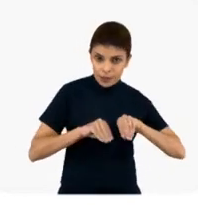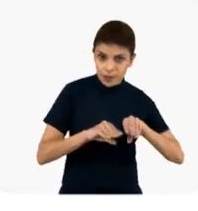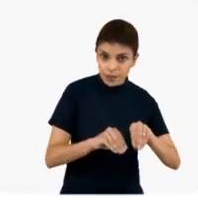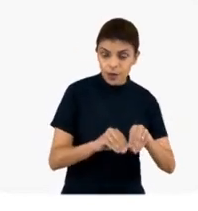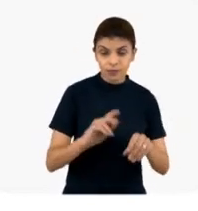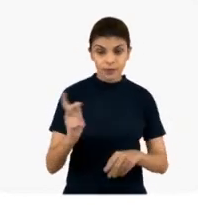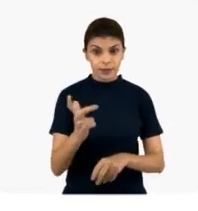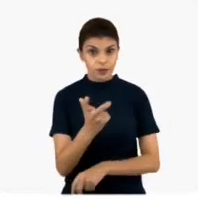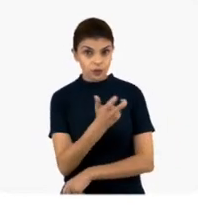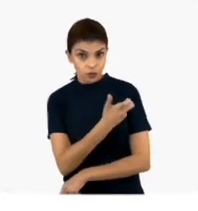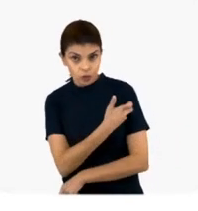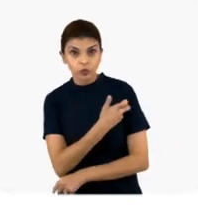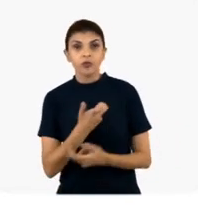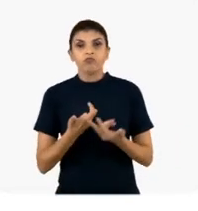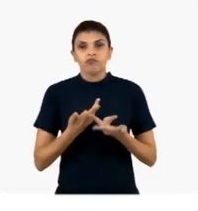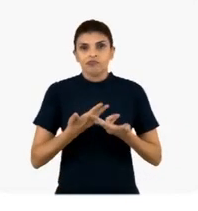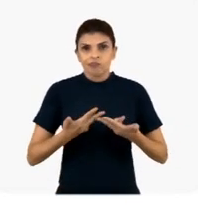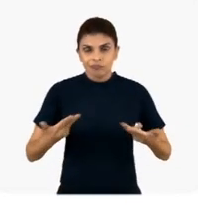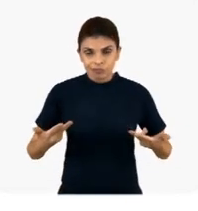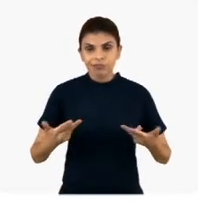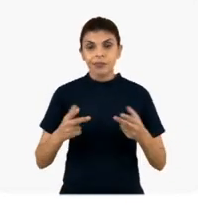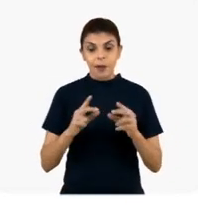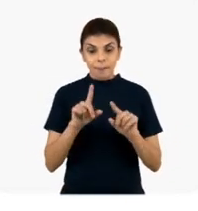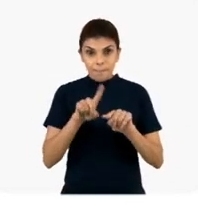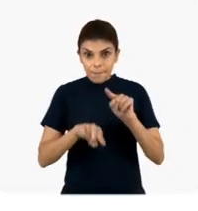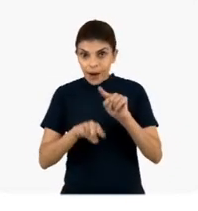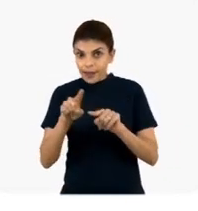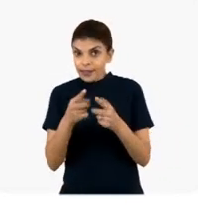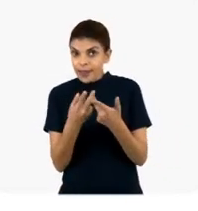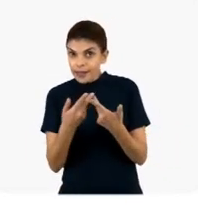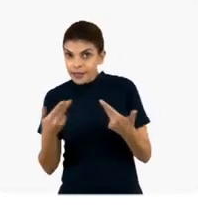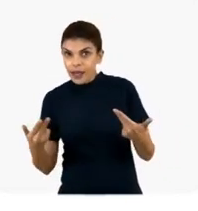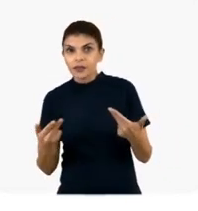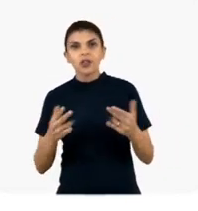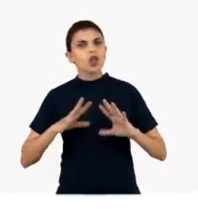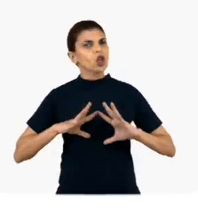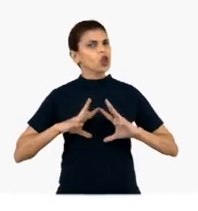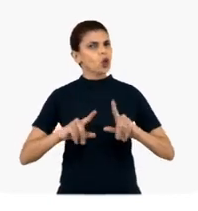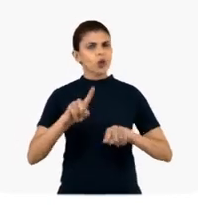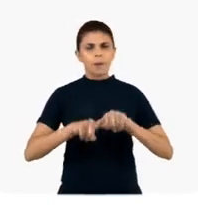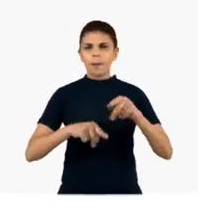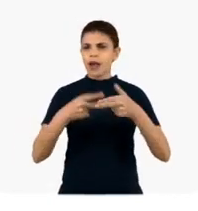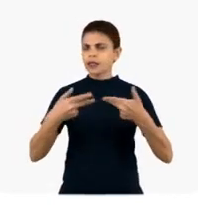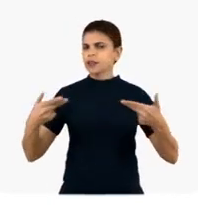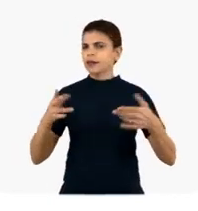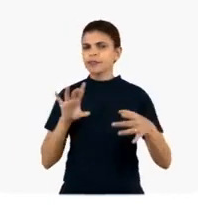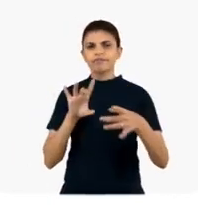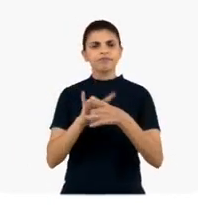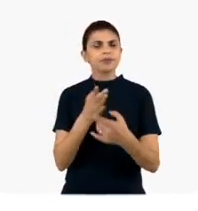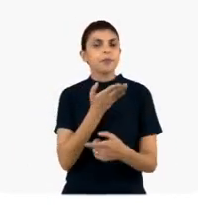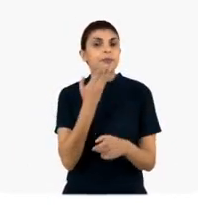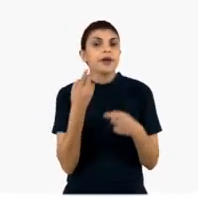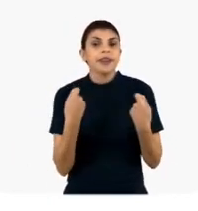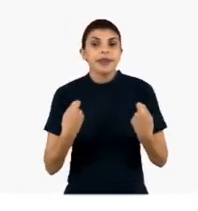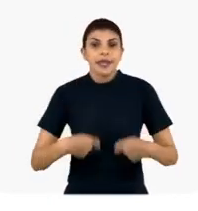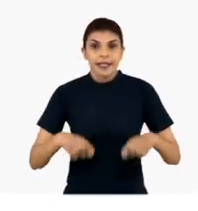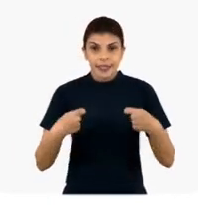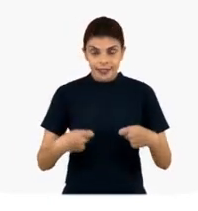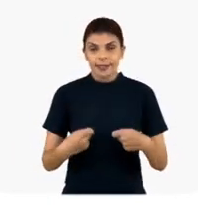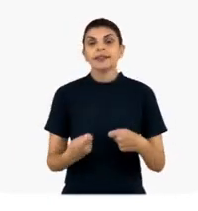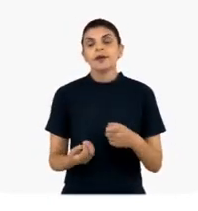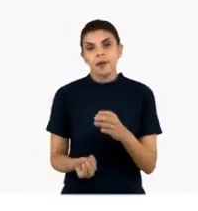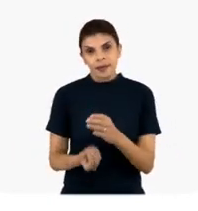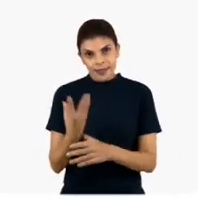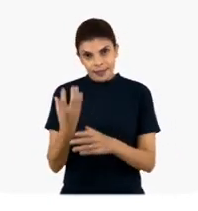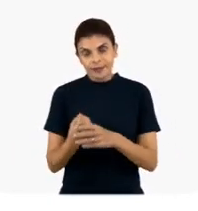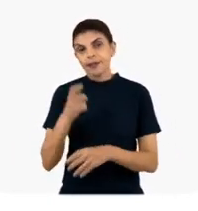a manipulação de insumos, a manipulação de materiais e tudo o que é necessário para